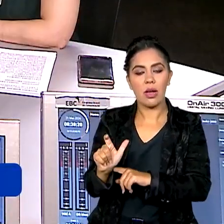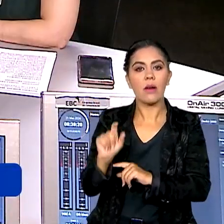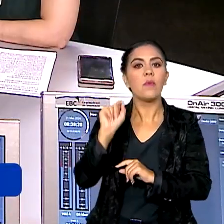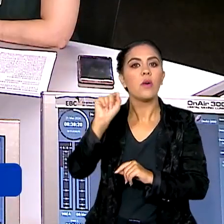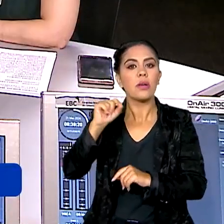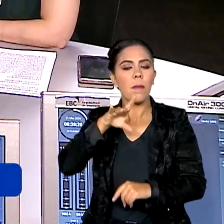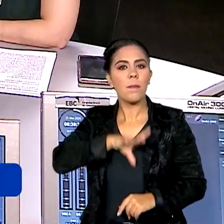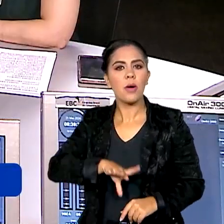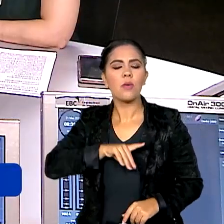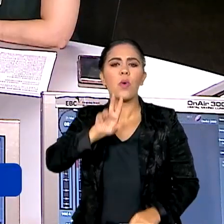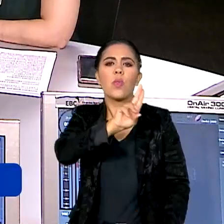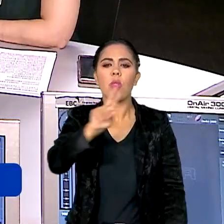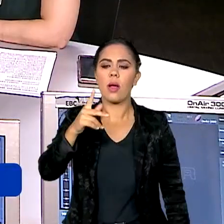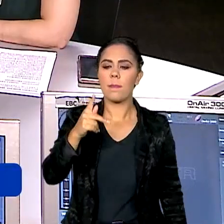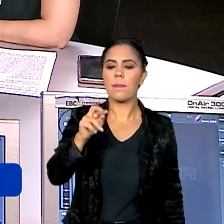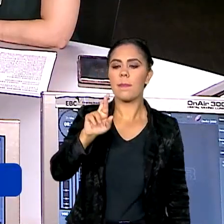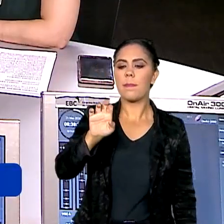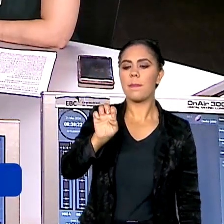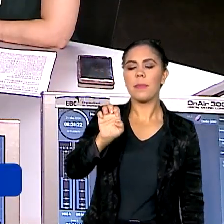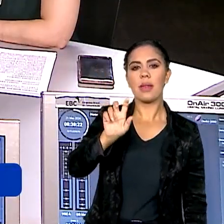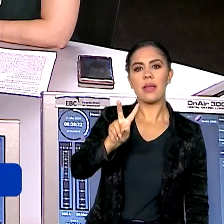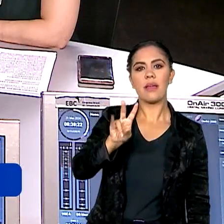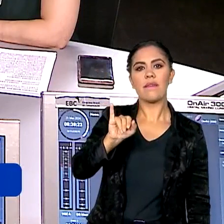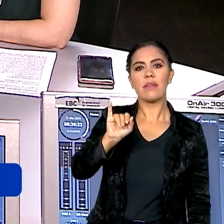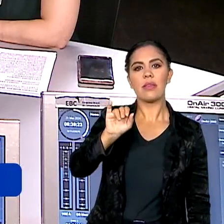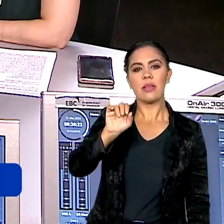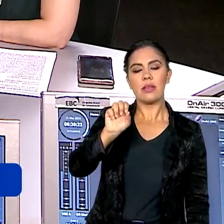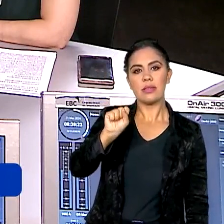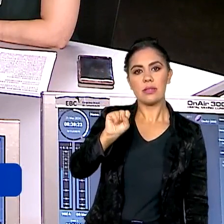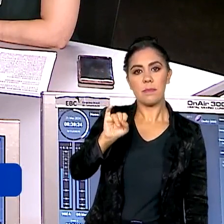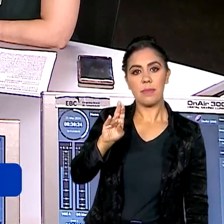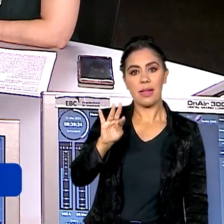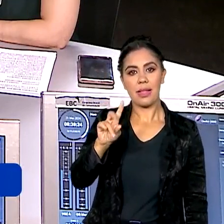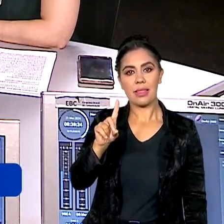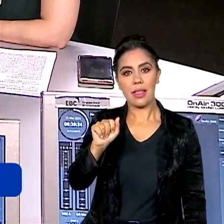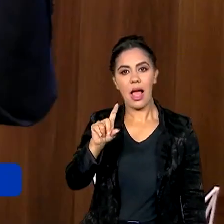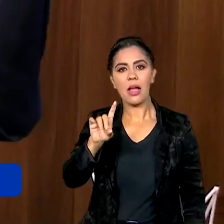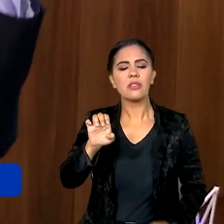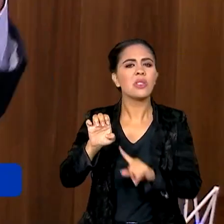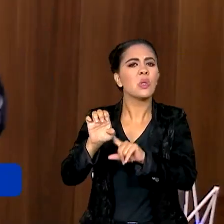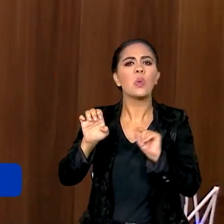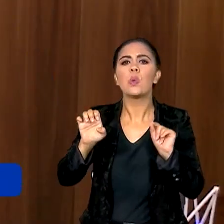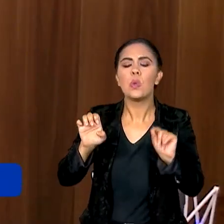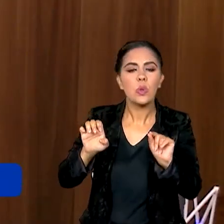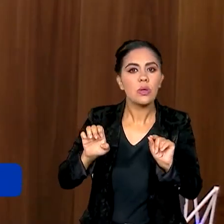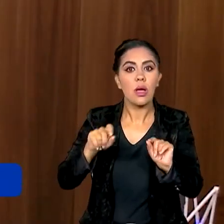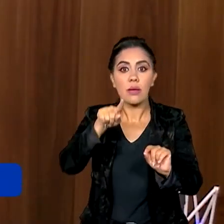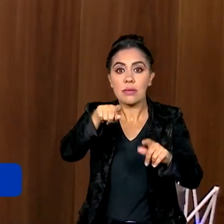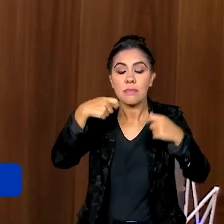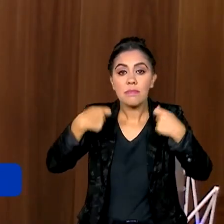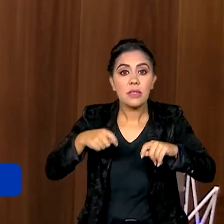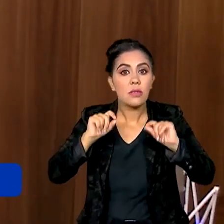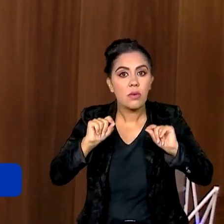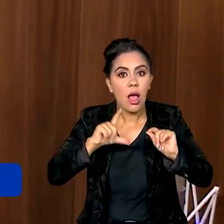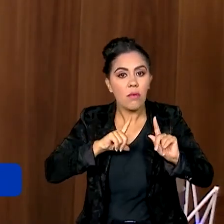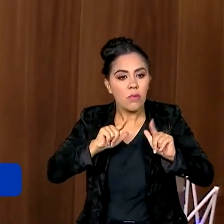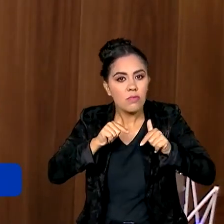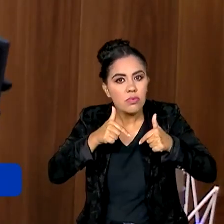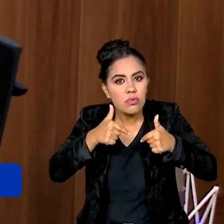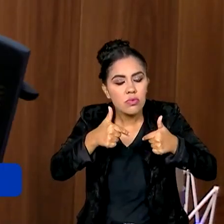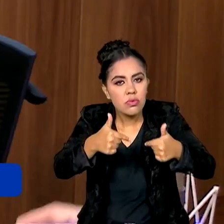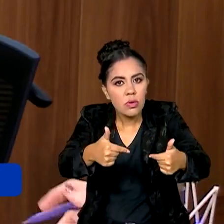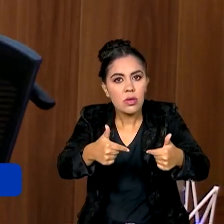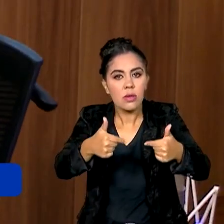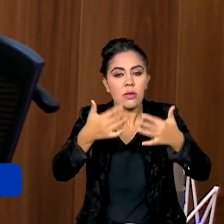previsibilidade. O que é previsibilidade? É fazer aquilo que você anunciou com muita antecedência, não é isso? Sim.